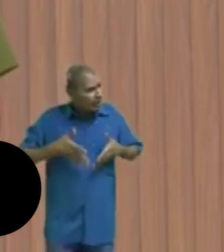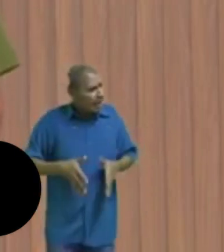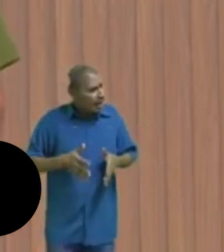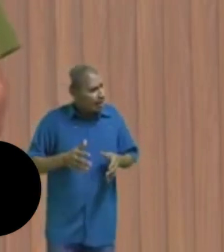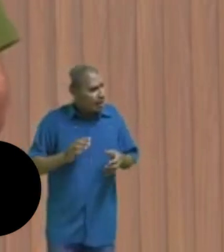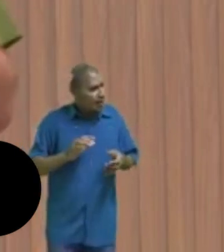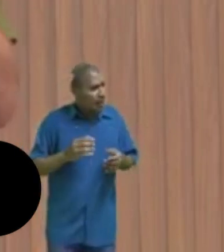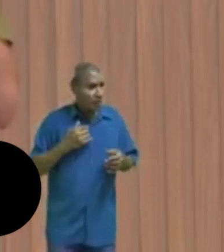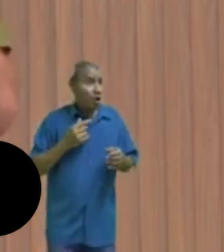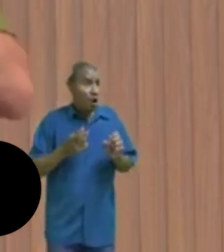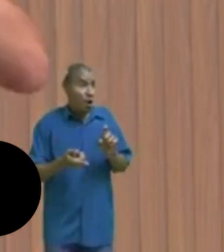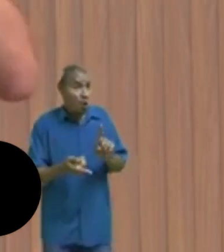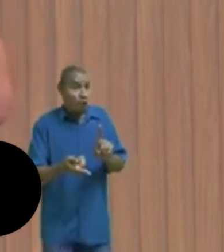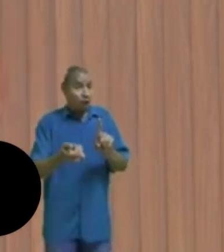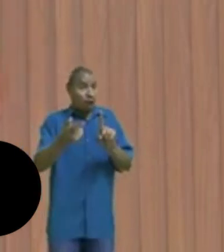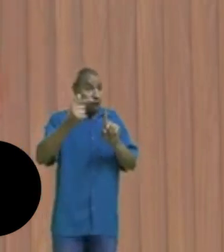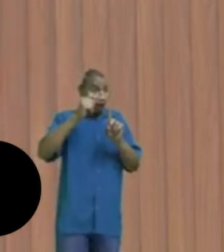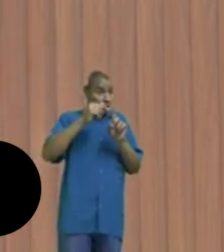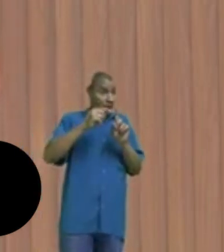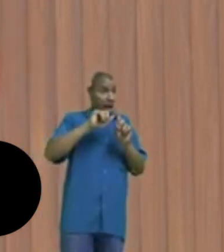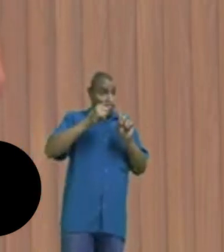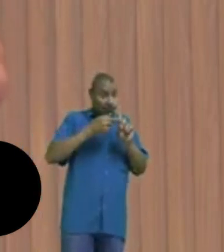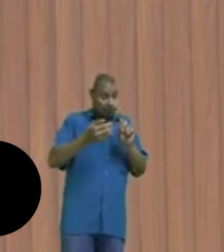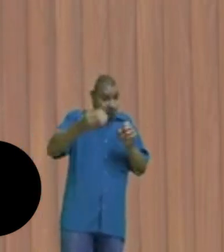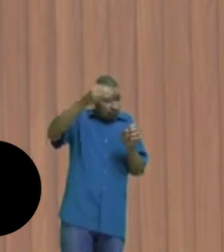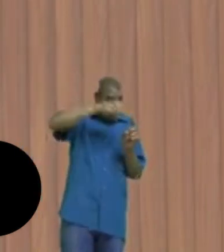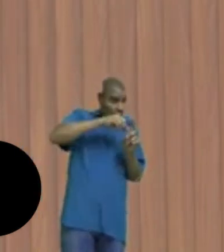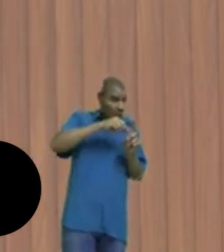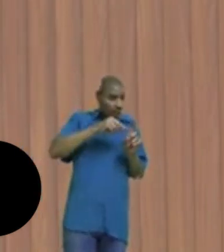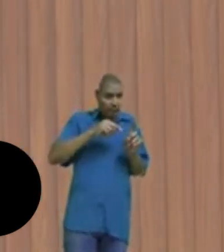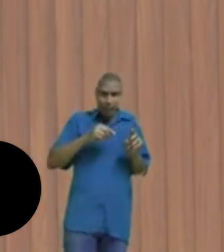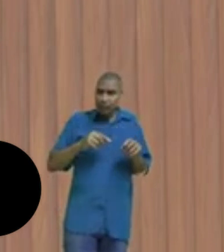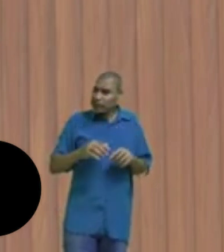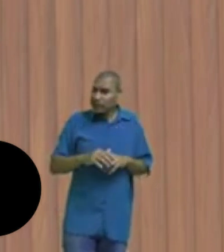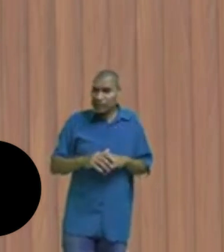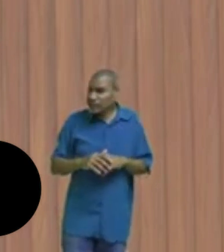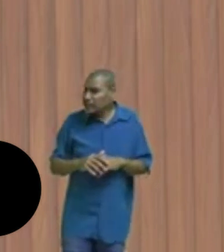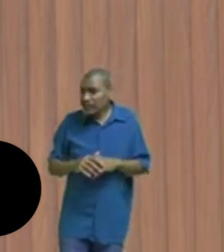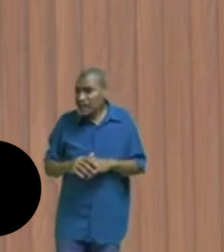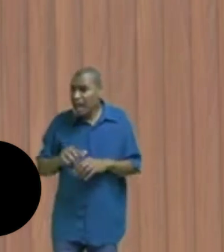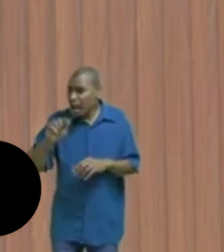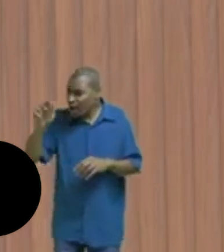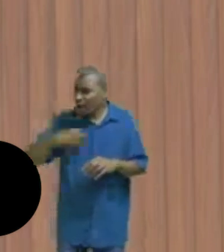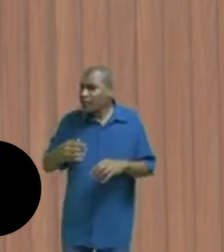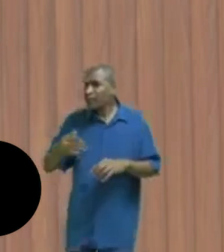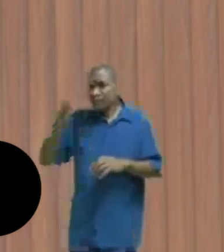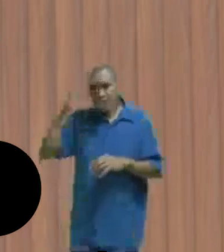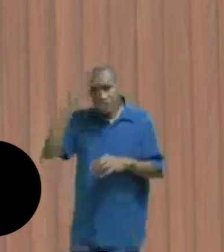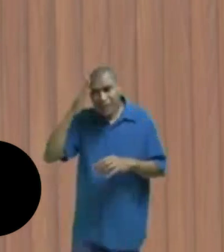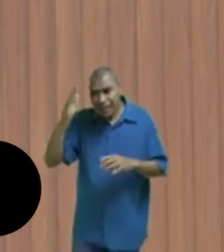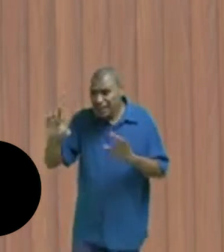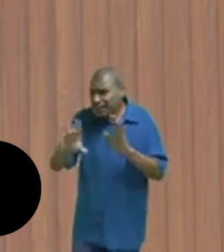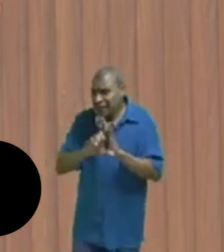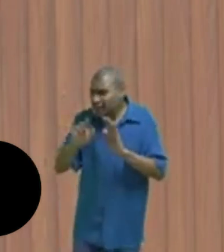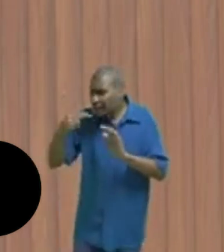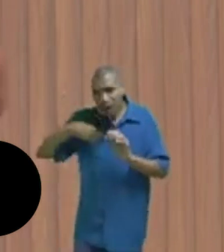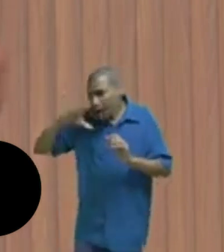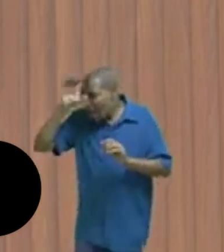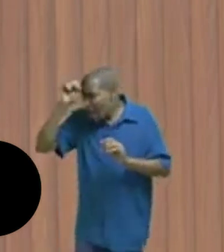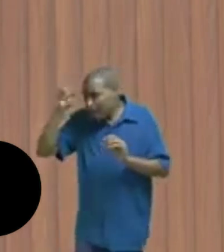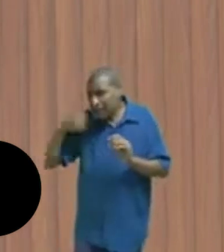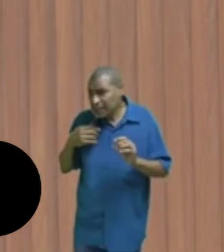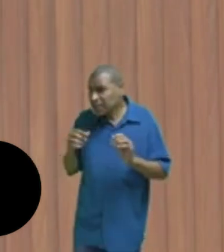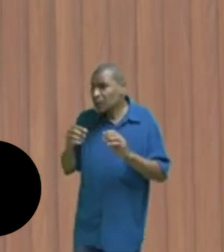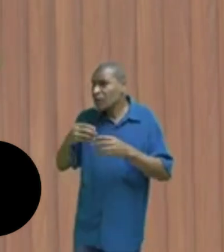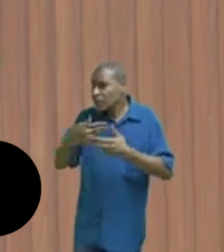mãe. E Jesus, então, com uma certa ironia, pergunta: você é doutor da lei e ainda não aprendeu